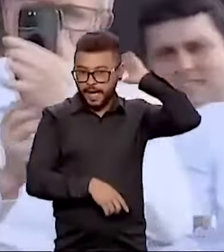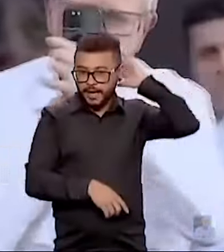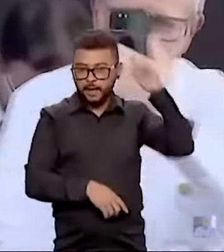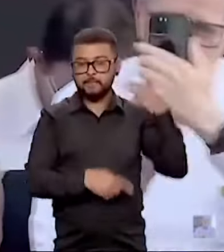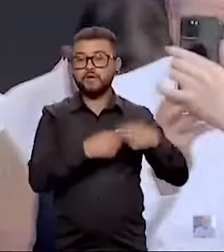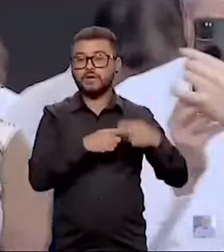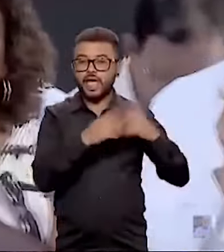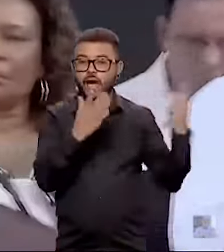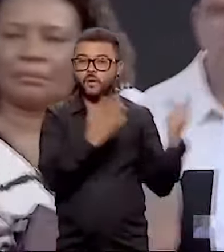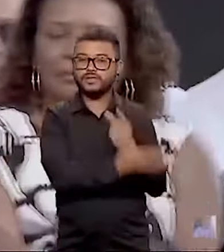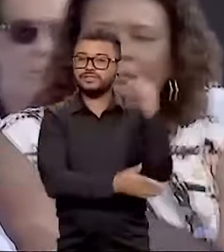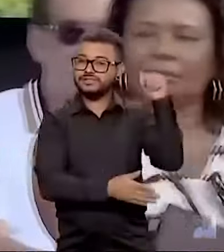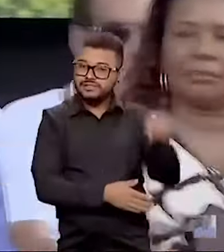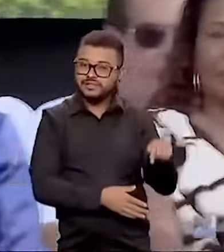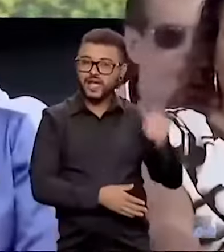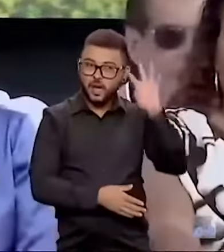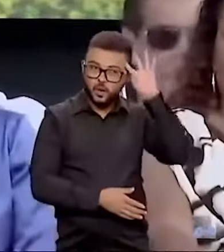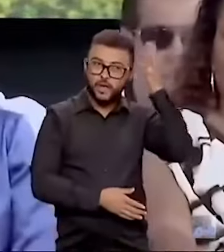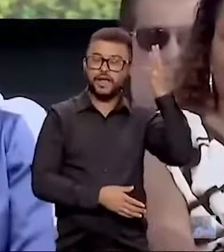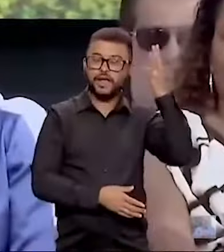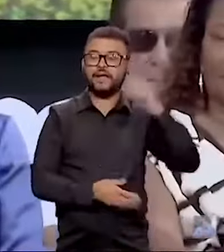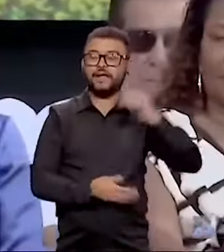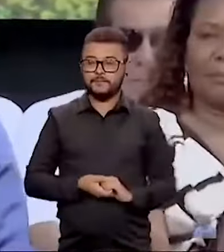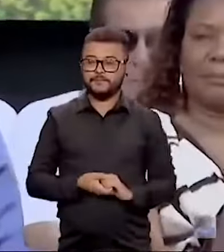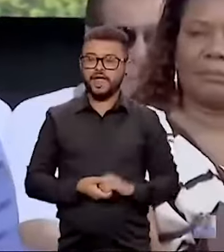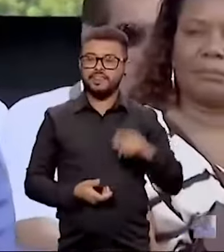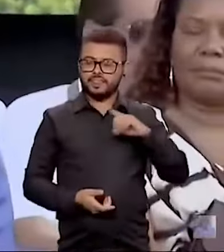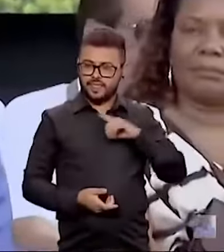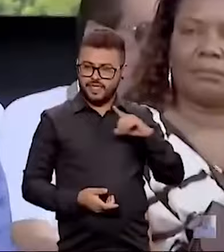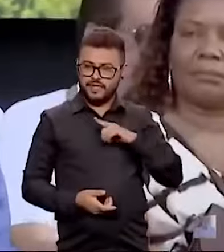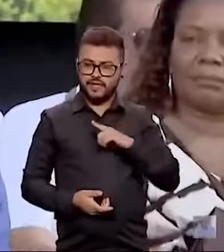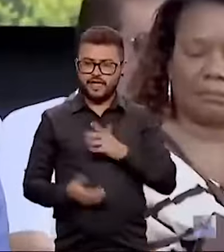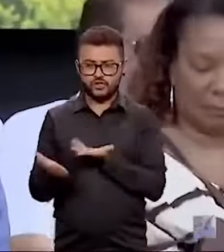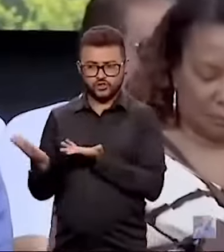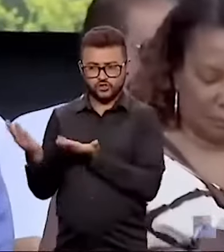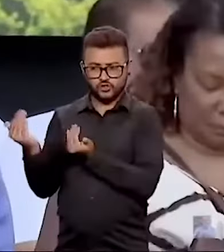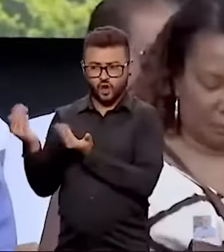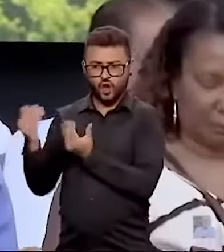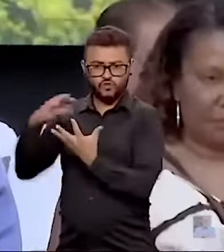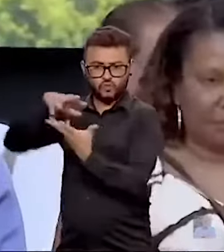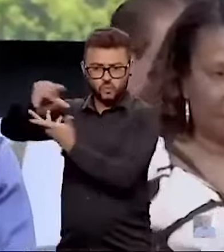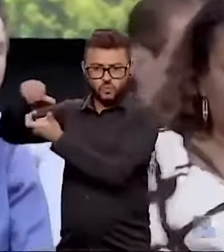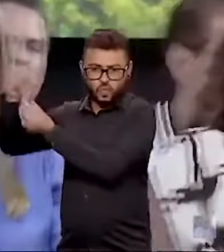mundo para o que vai acontecer aqui. Aqui vai vir